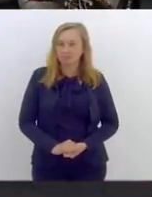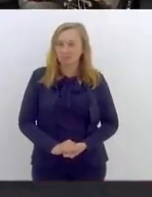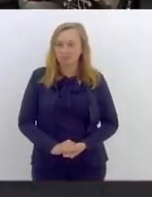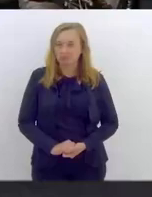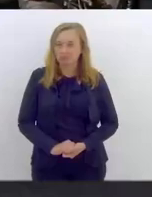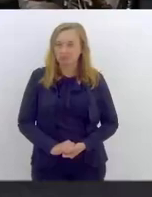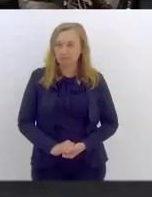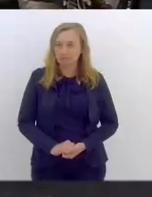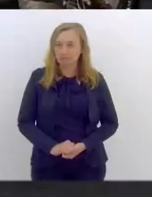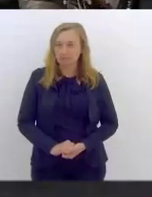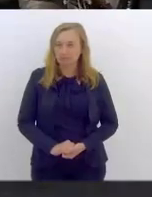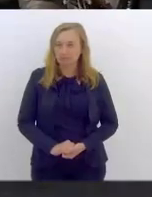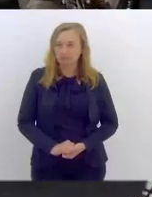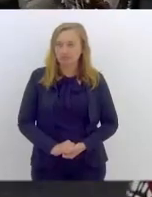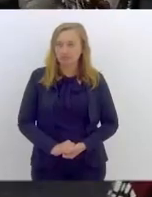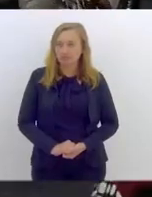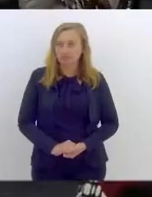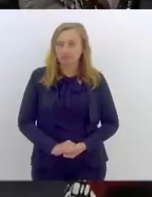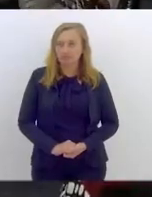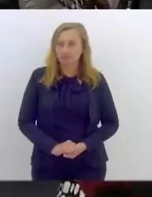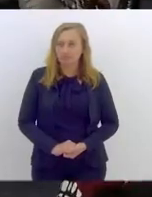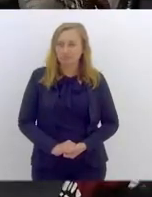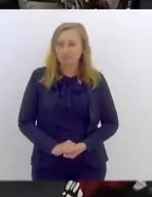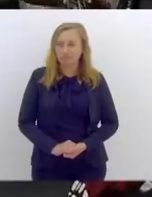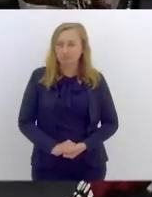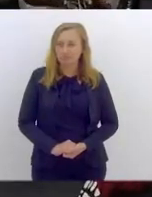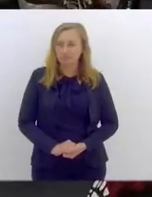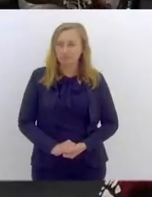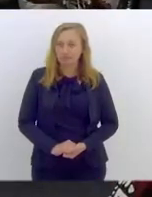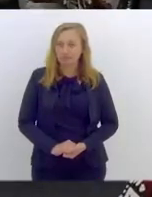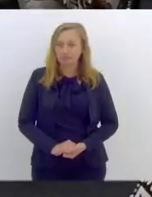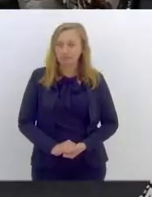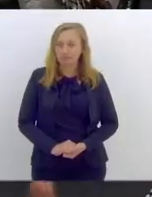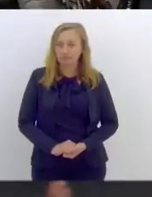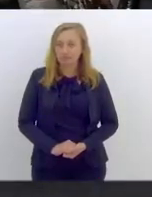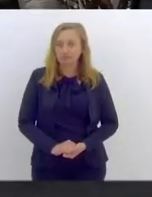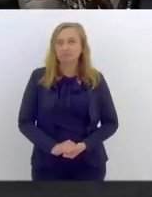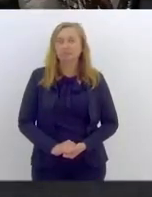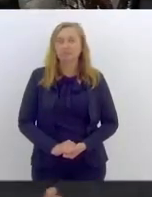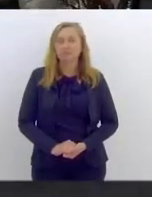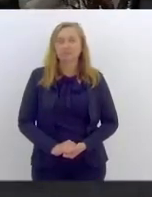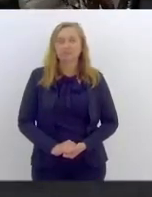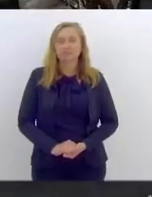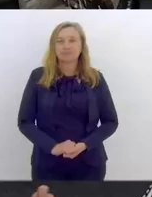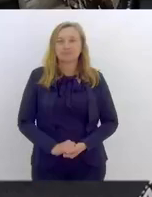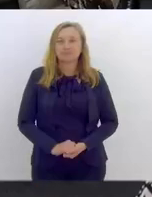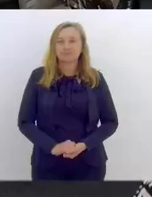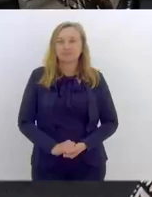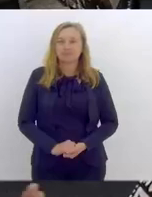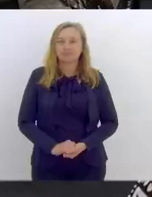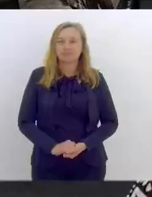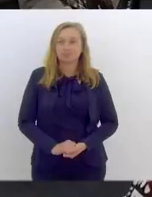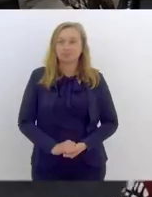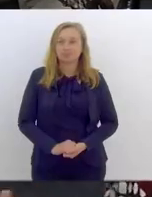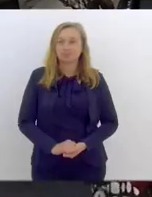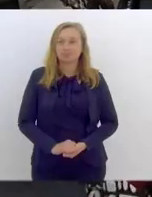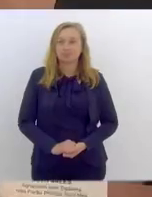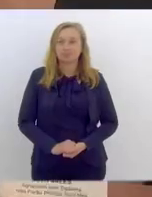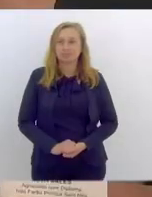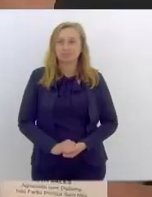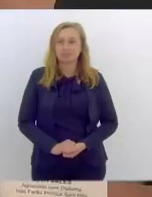Vento que leva a dor da gente lá pra longe, longe pra nunca